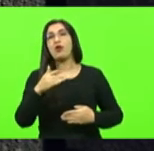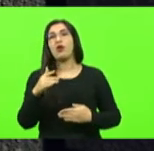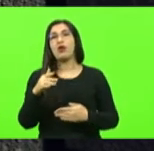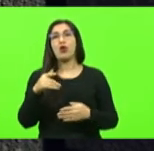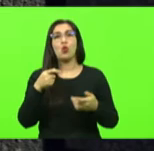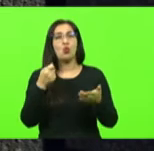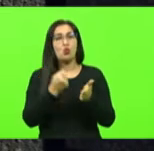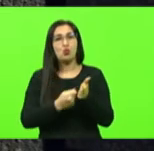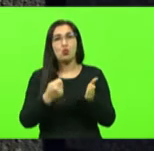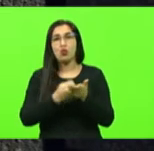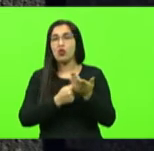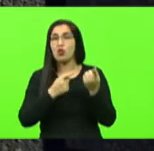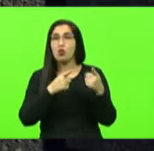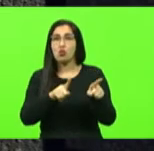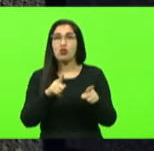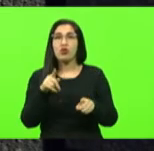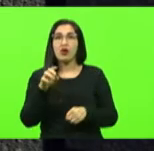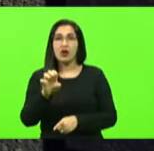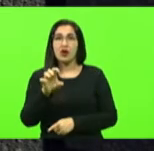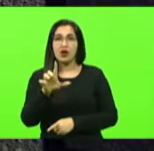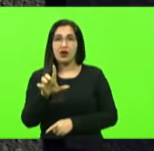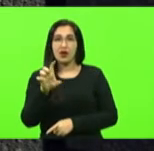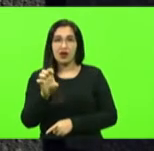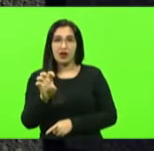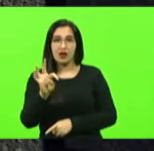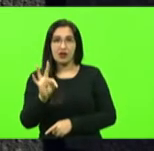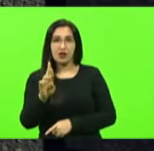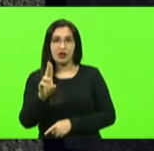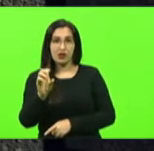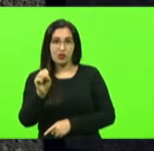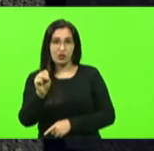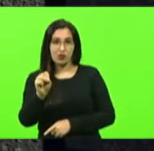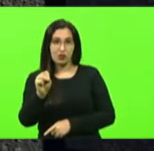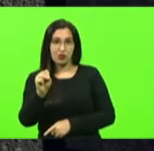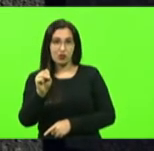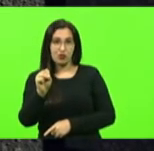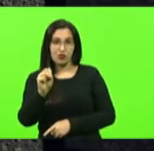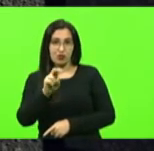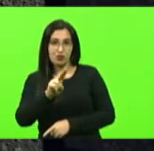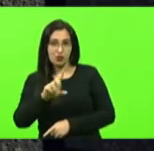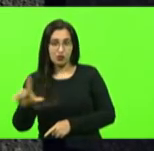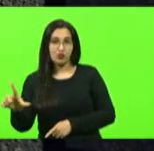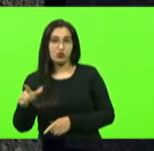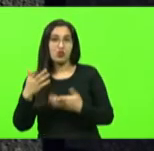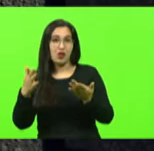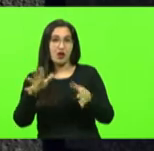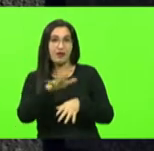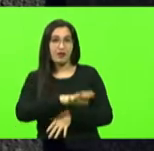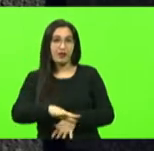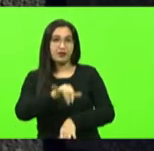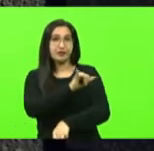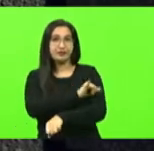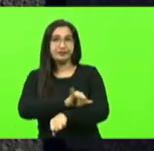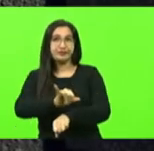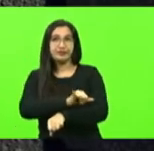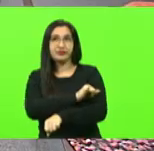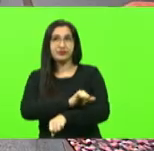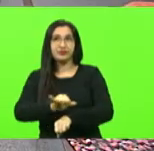Eletrosul e expulsamos eles nos anos 80, lá na região de Itapiranga.